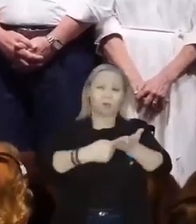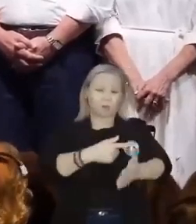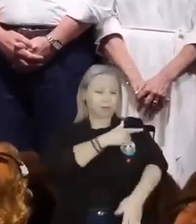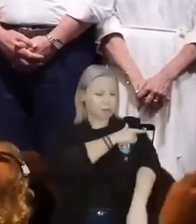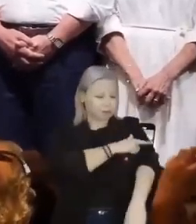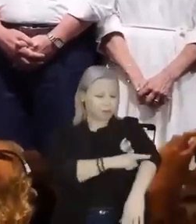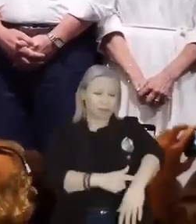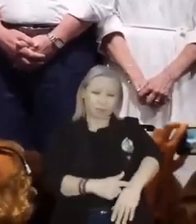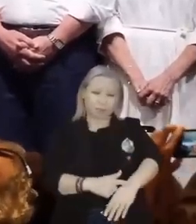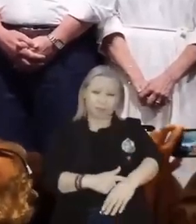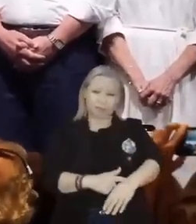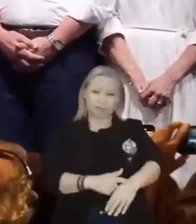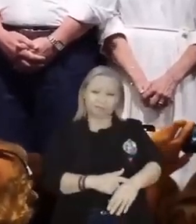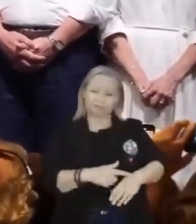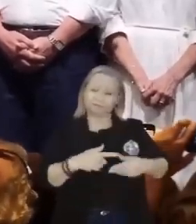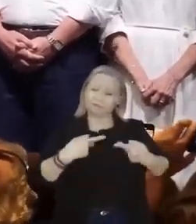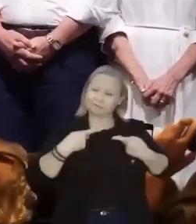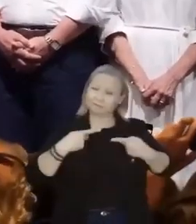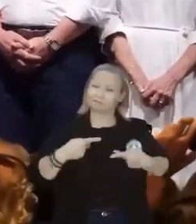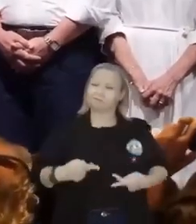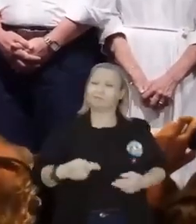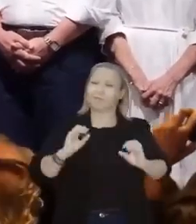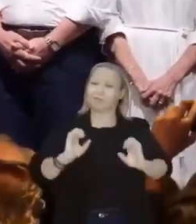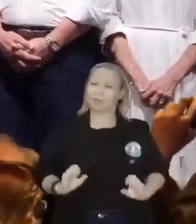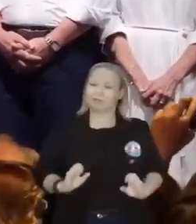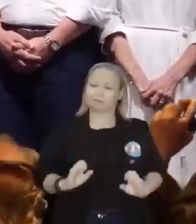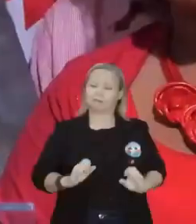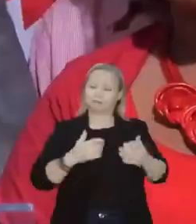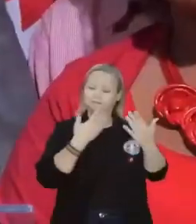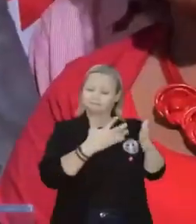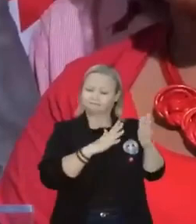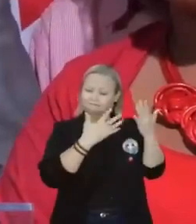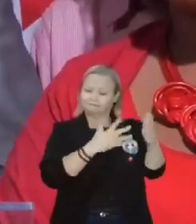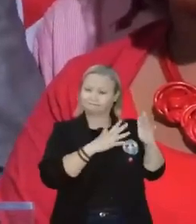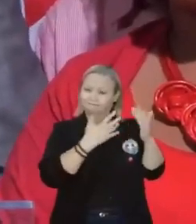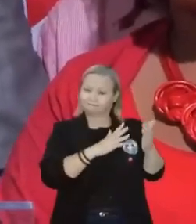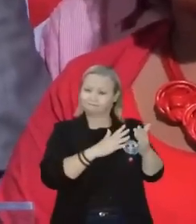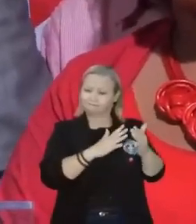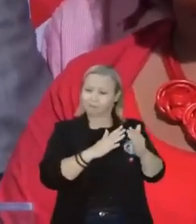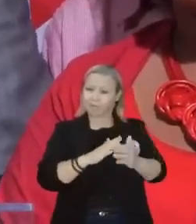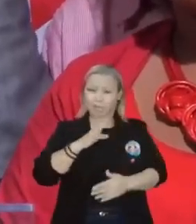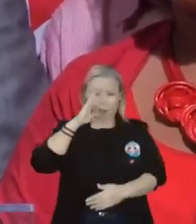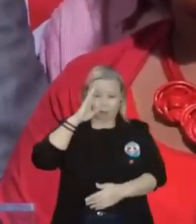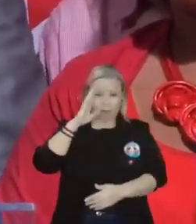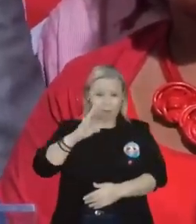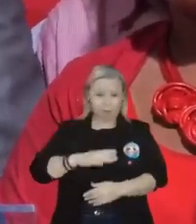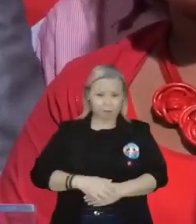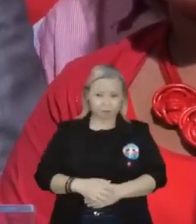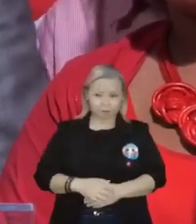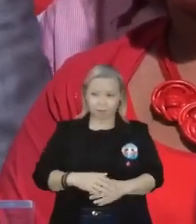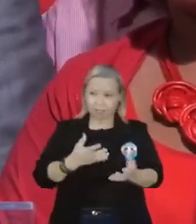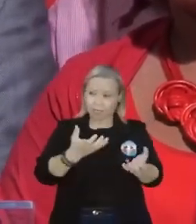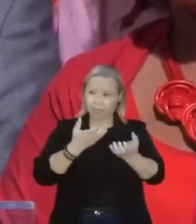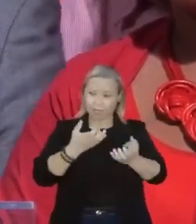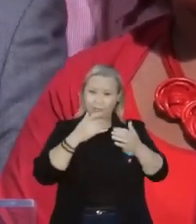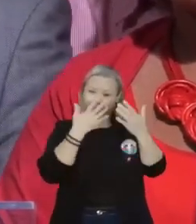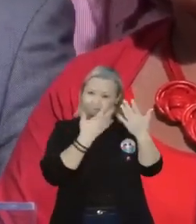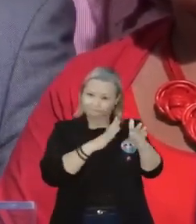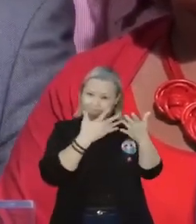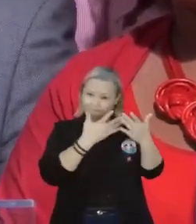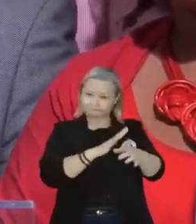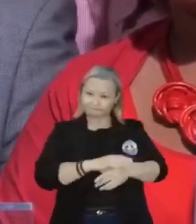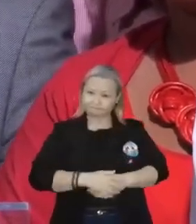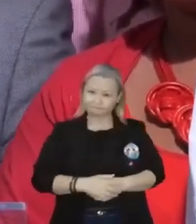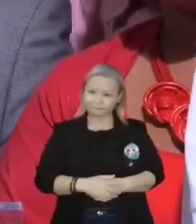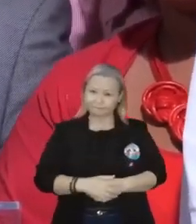cidadania, eu quero dar os parabéns. E, sobretudo, quero dar os parabéns às pessoas